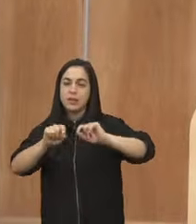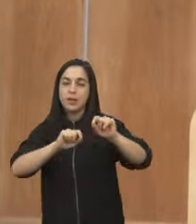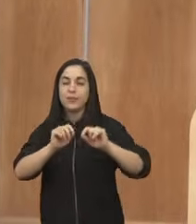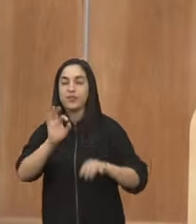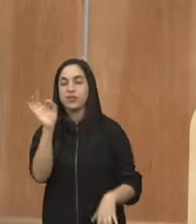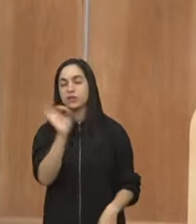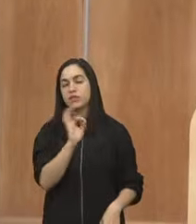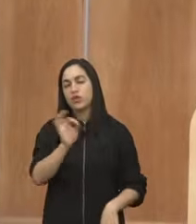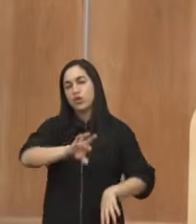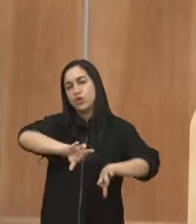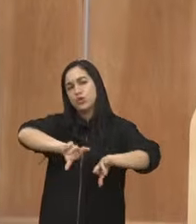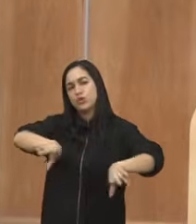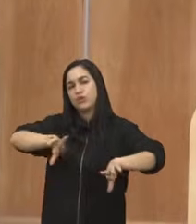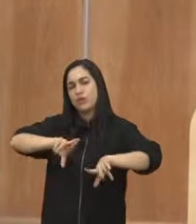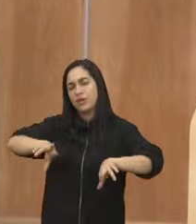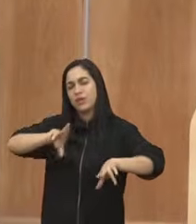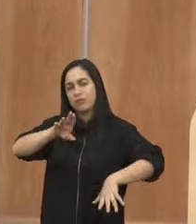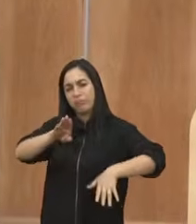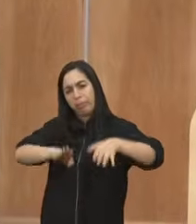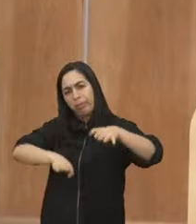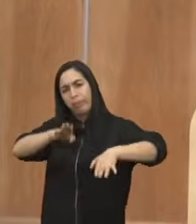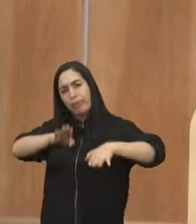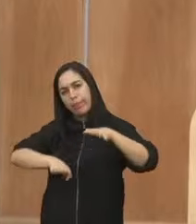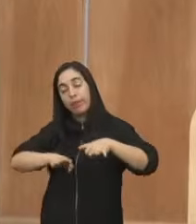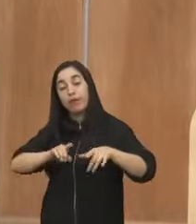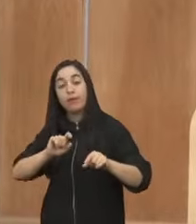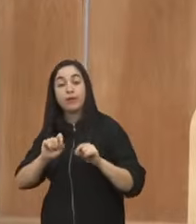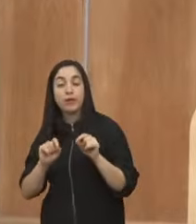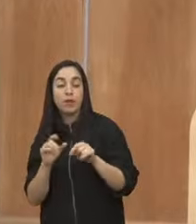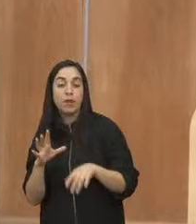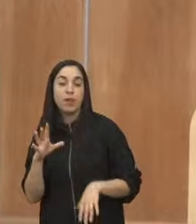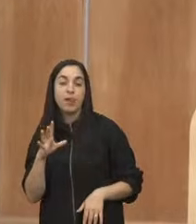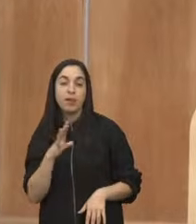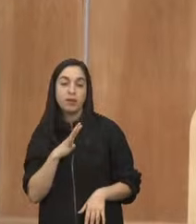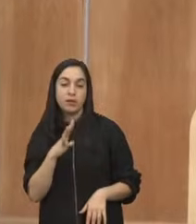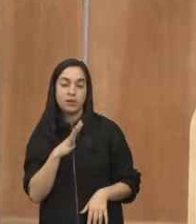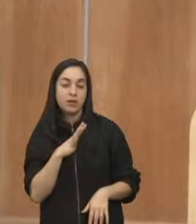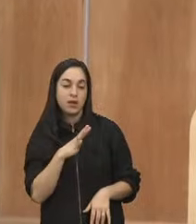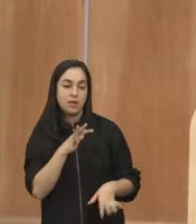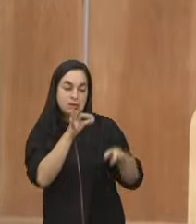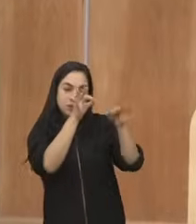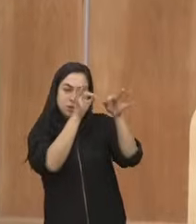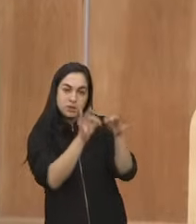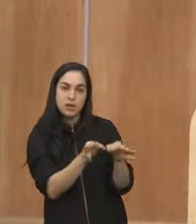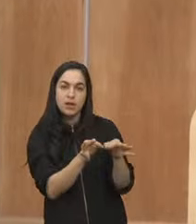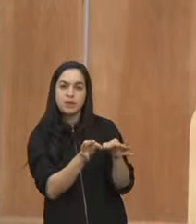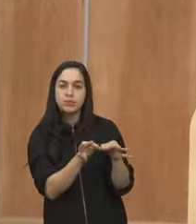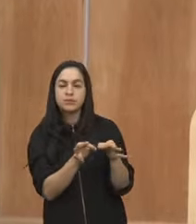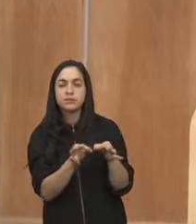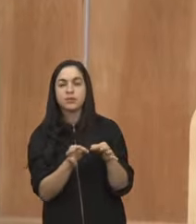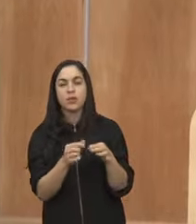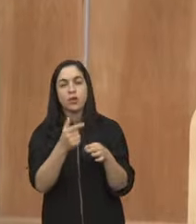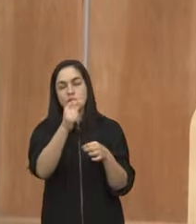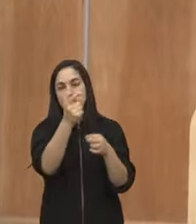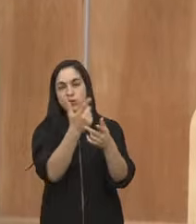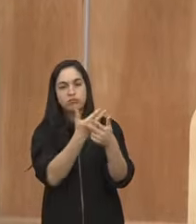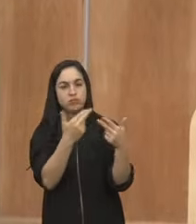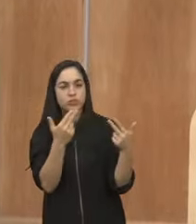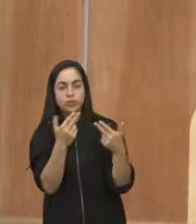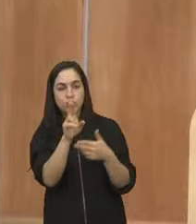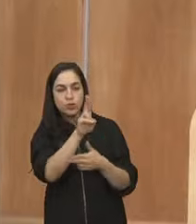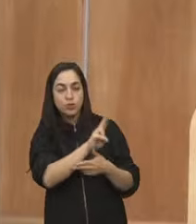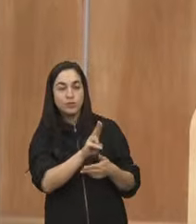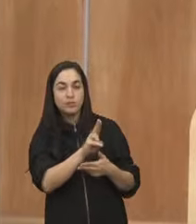alíquotas diferentes, acabam que alguns municípios que têm um incremento de receita de outras fontes, acabam